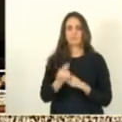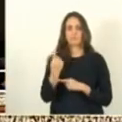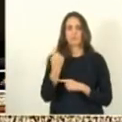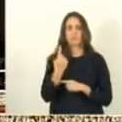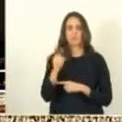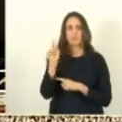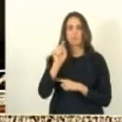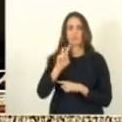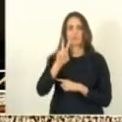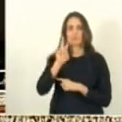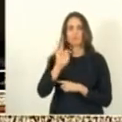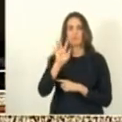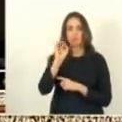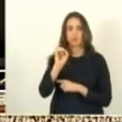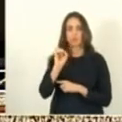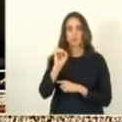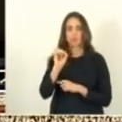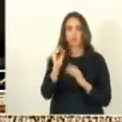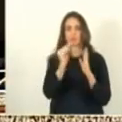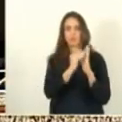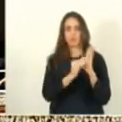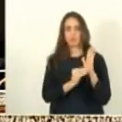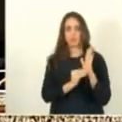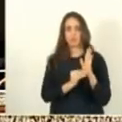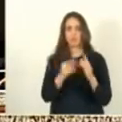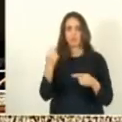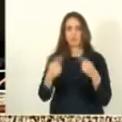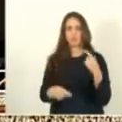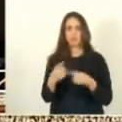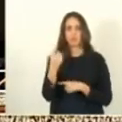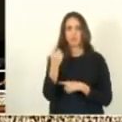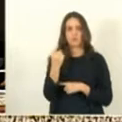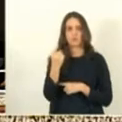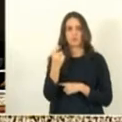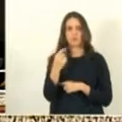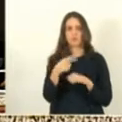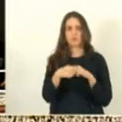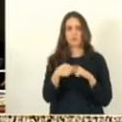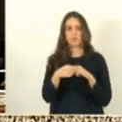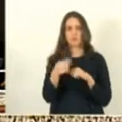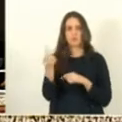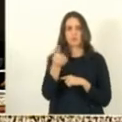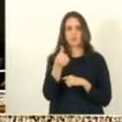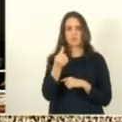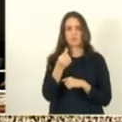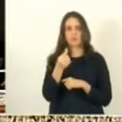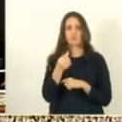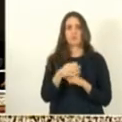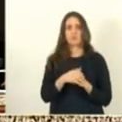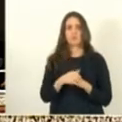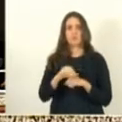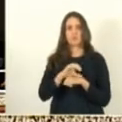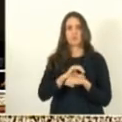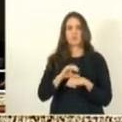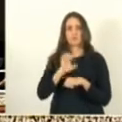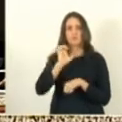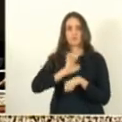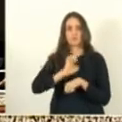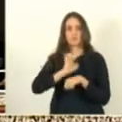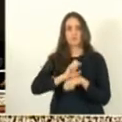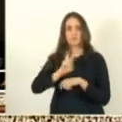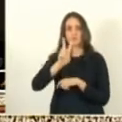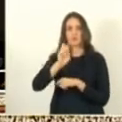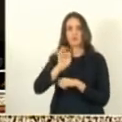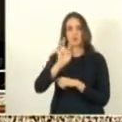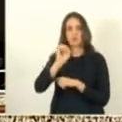último veto da pauta. Discussão única nos termos do artigo 66, parágrafo 6º da Constituição Estadual, de